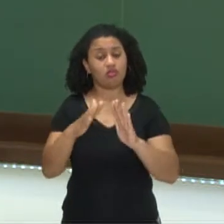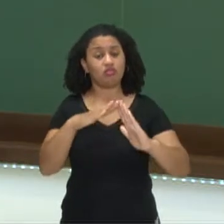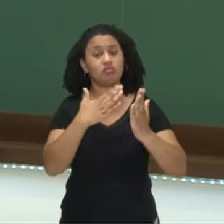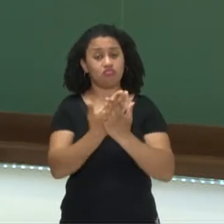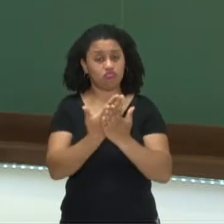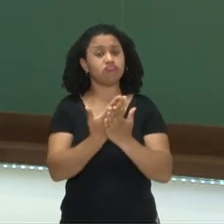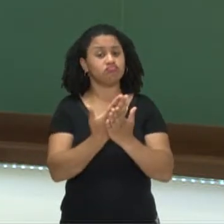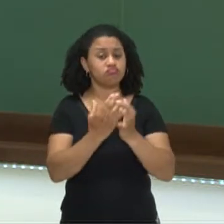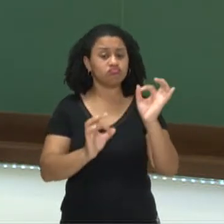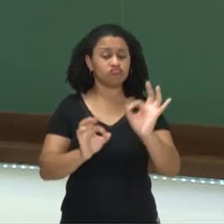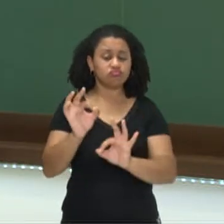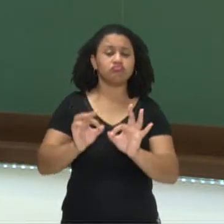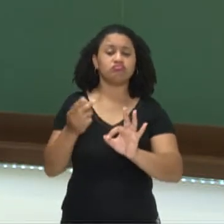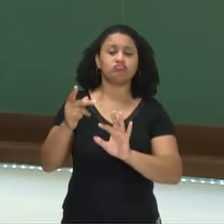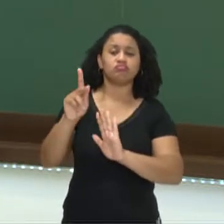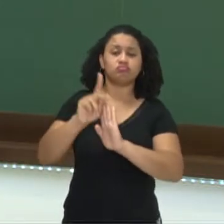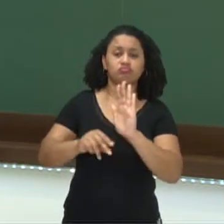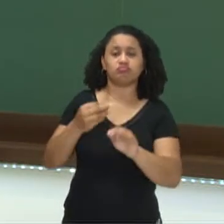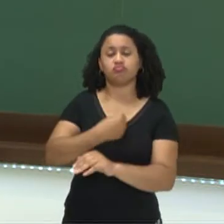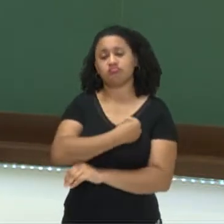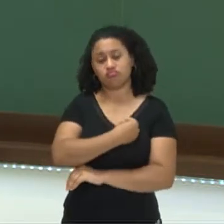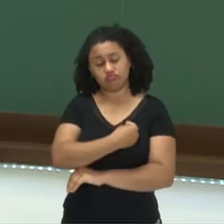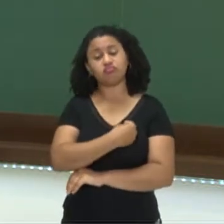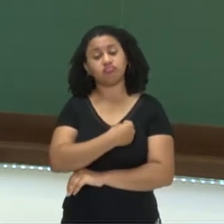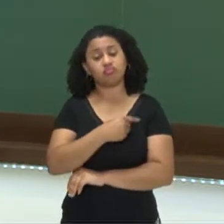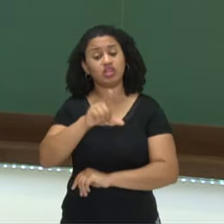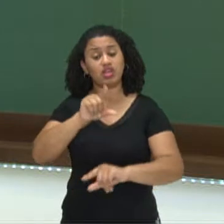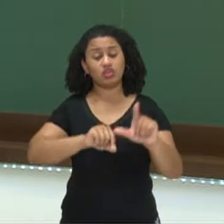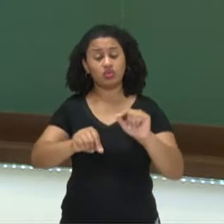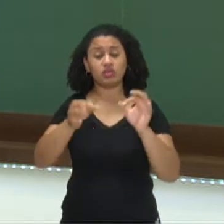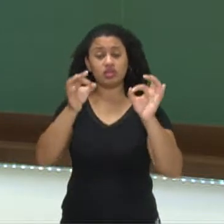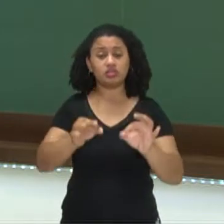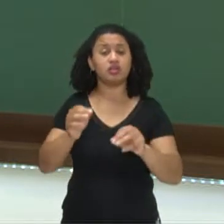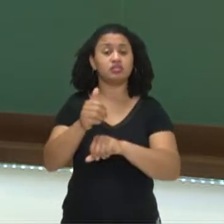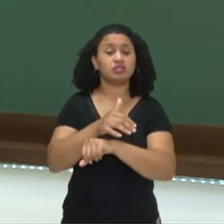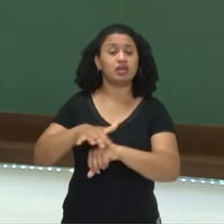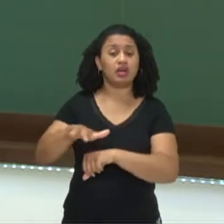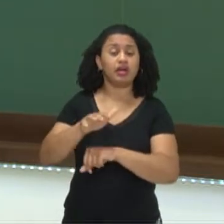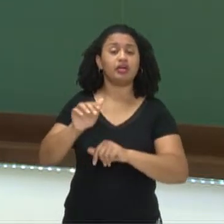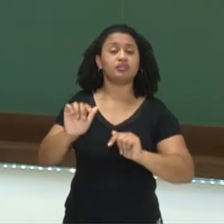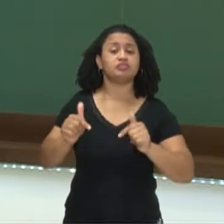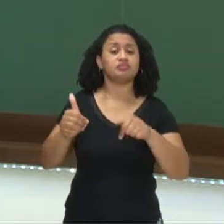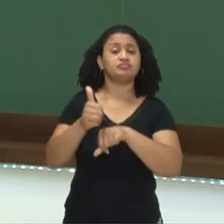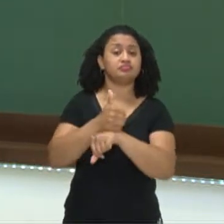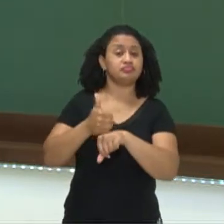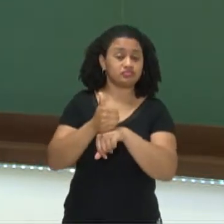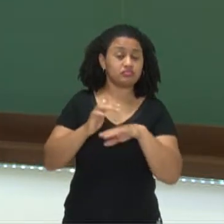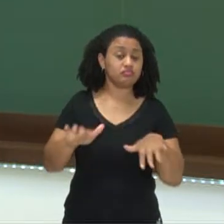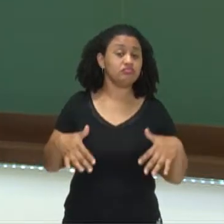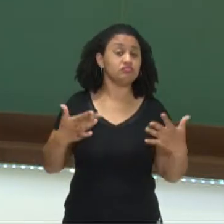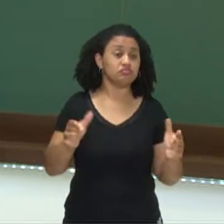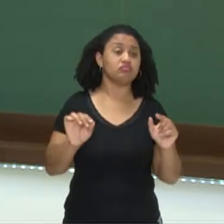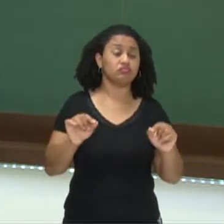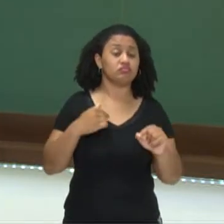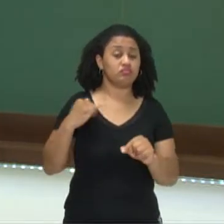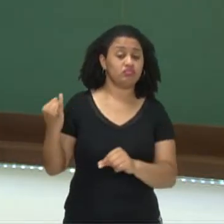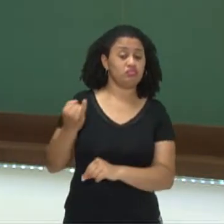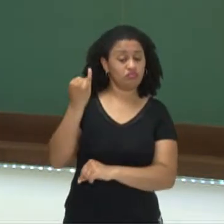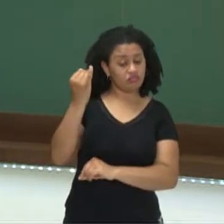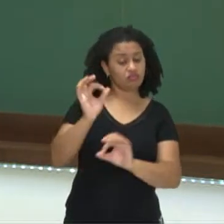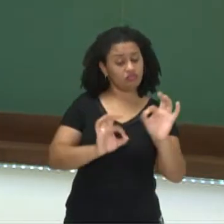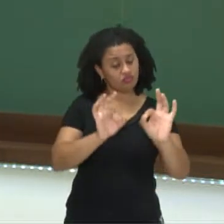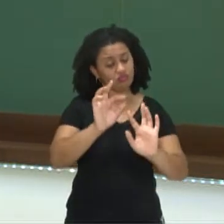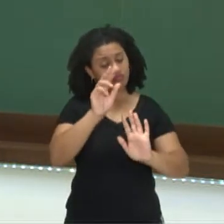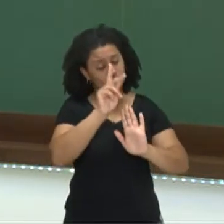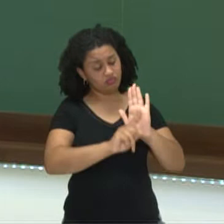boa montagem do seu plano de vida. A boa escolha da sua área de atuação profissional. Portanto, dê a devida importância à montagem do